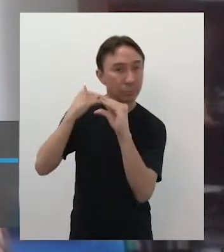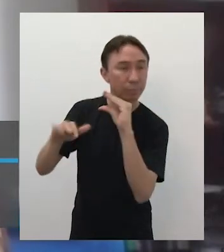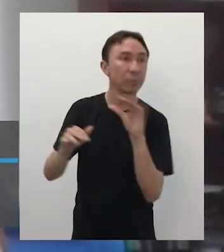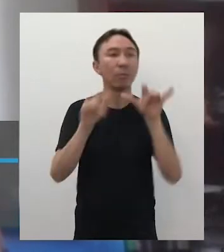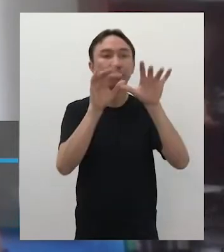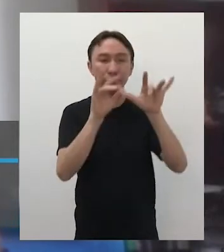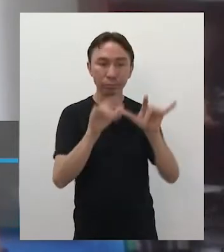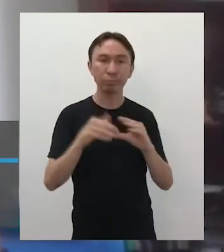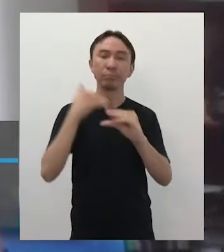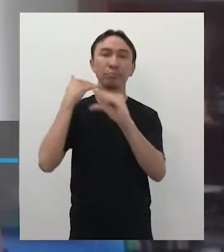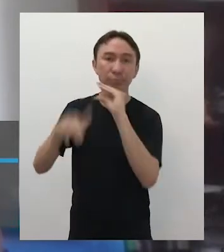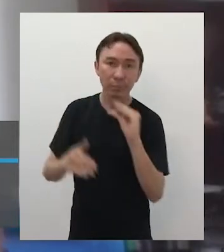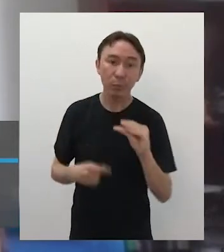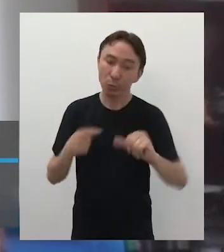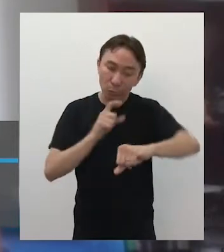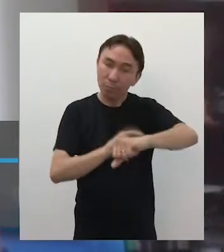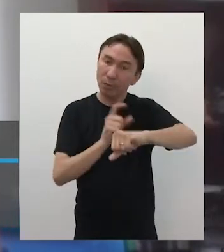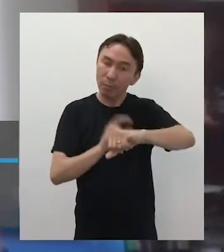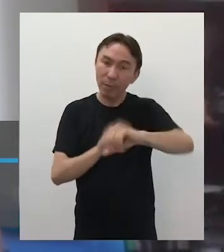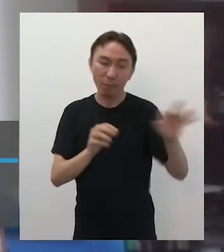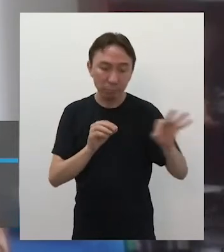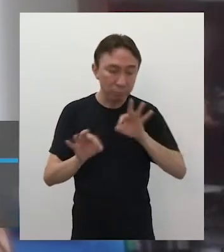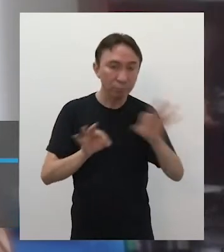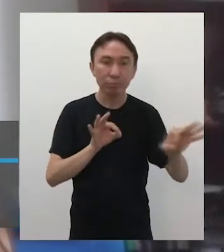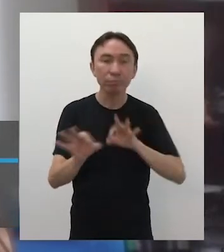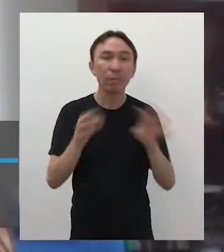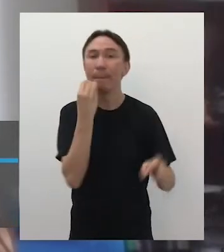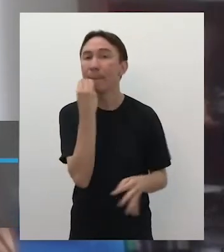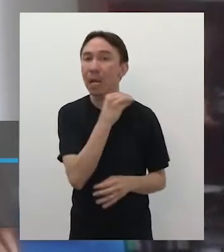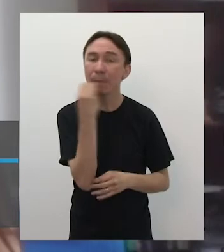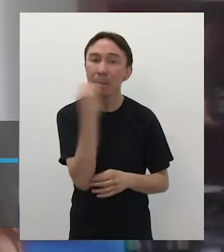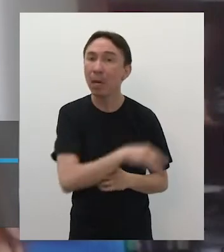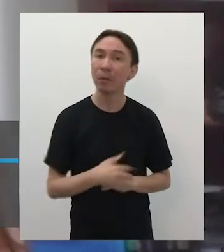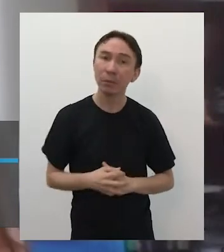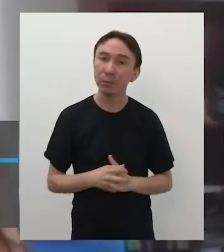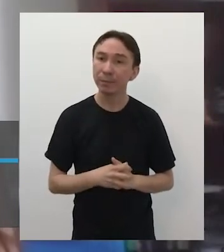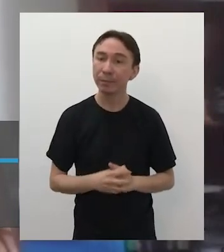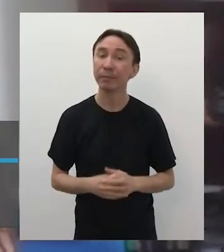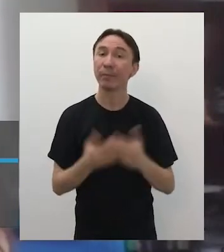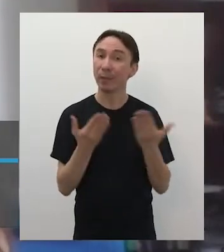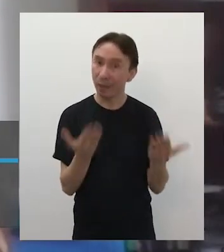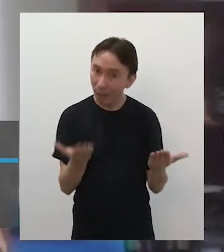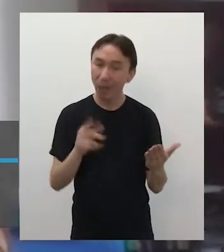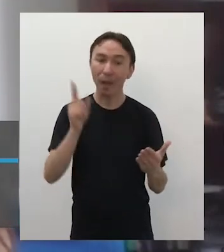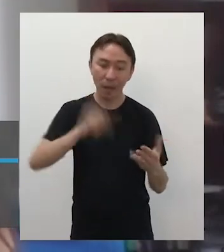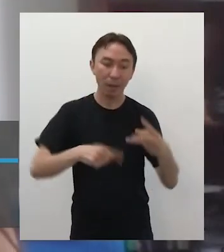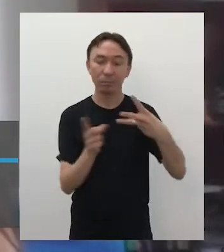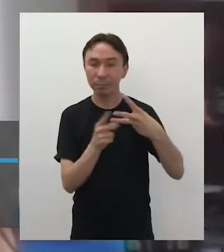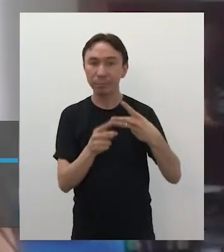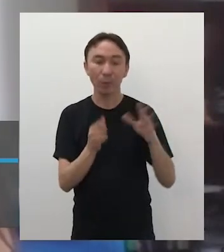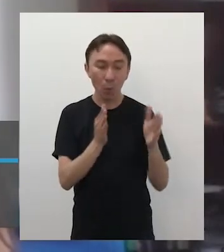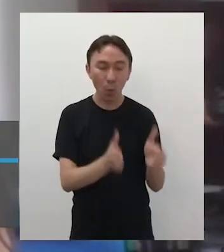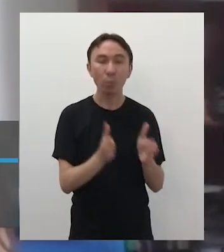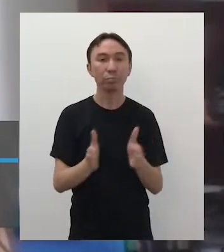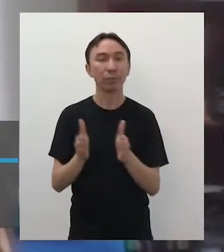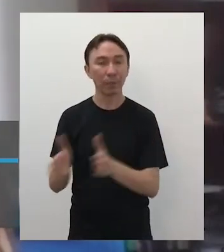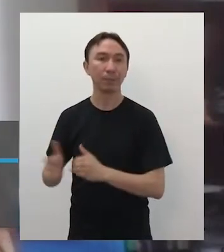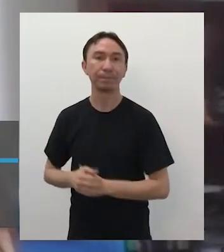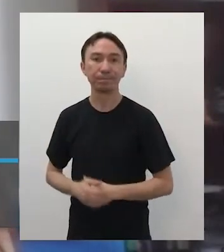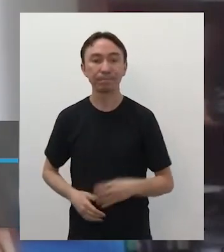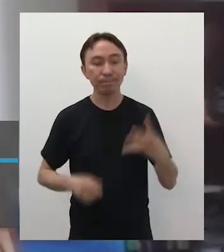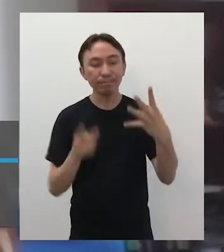uma série de e-mails para responder. Talvez eu conseguindo me organizar melhor com o tempo que eu demoro para elaborar cada e-mail, com o tempo que eu